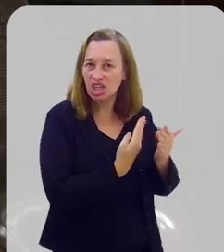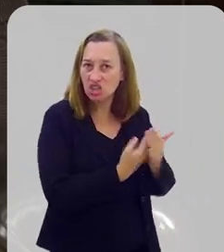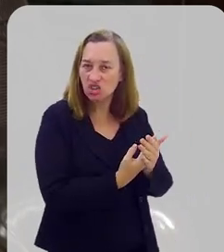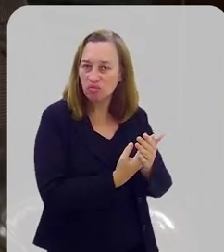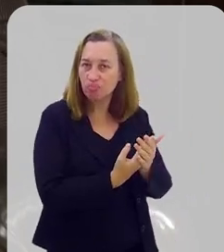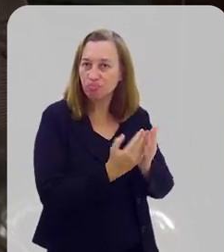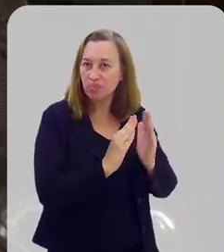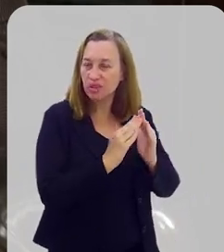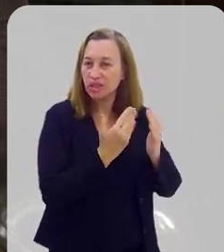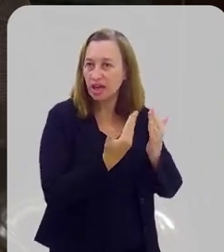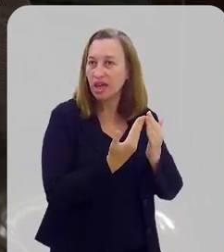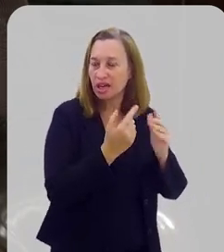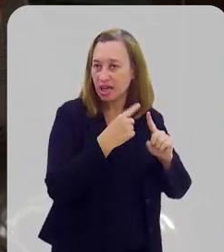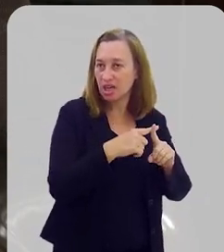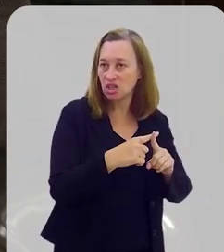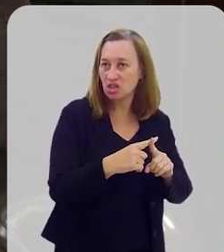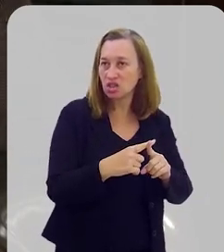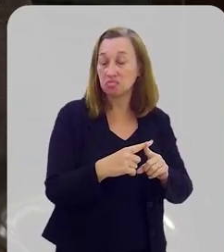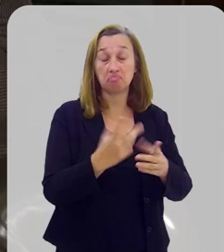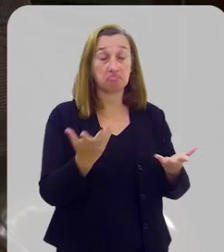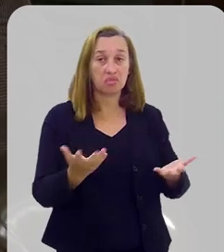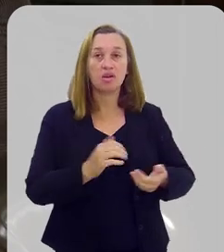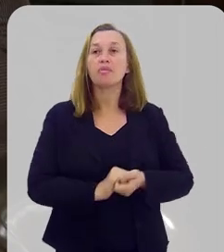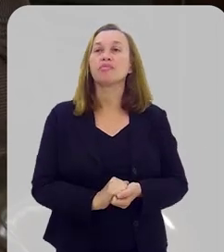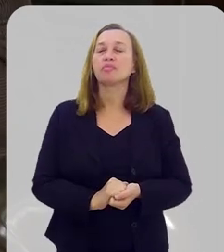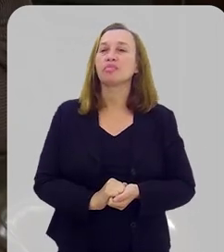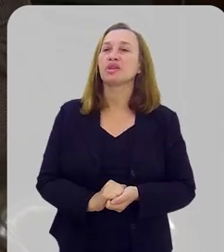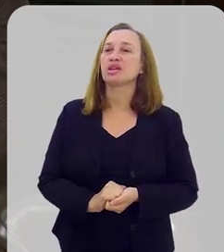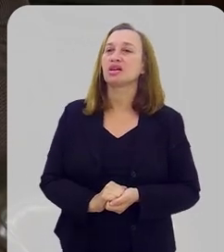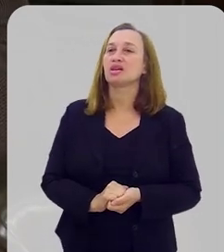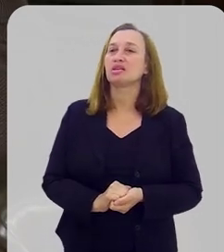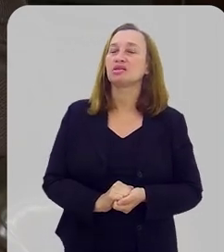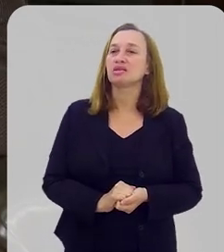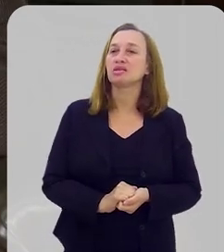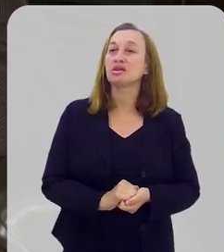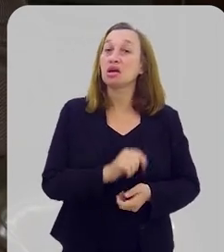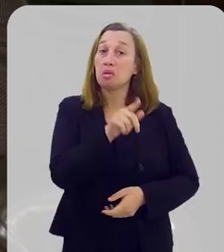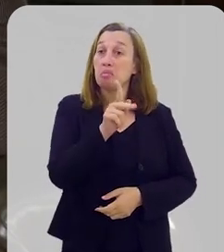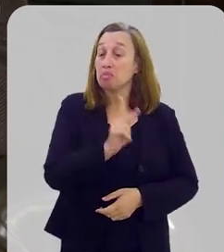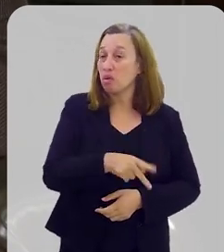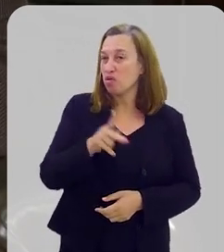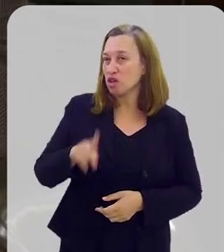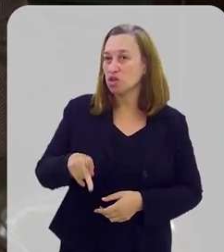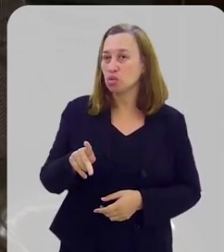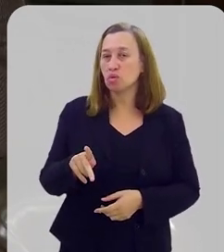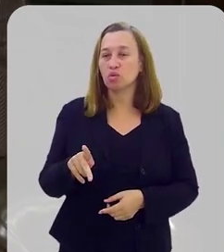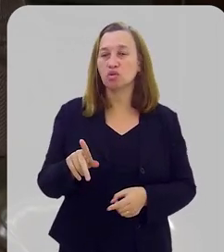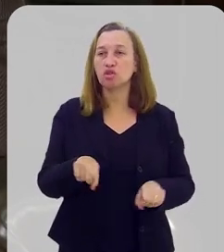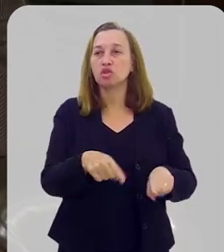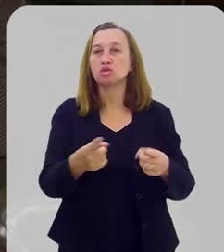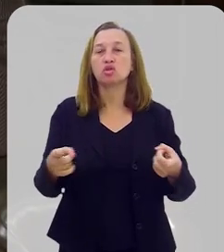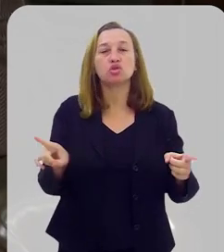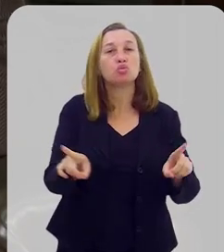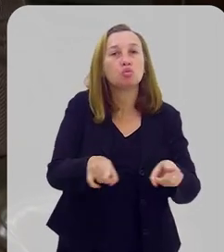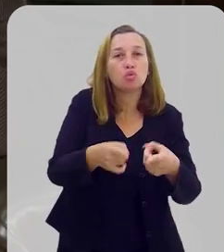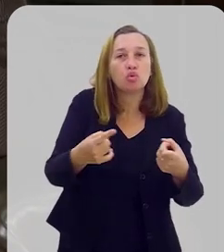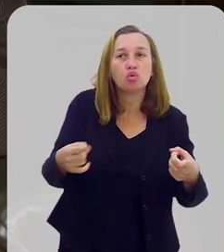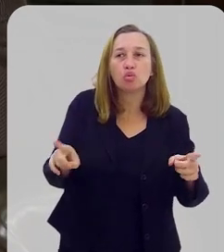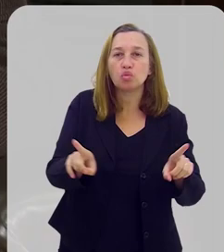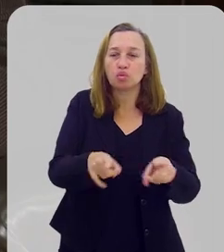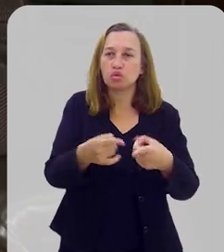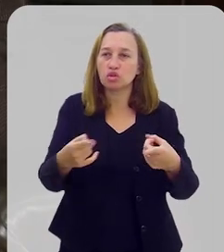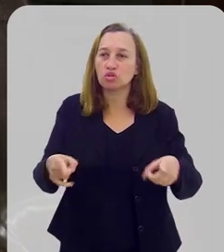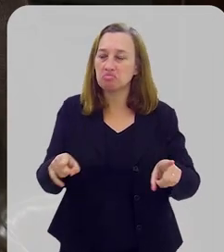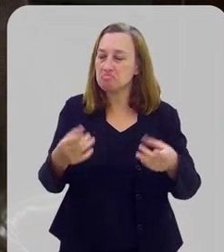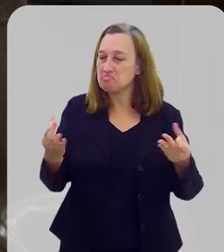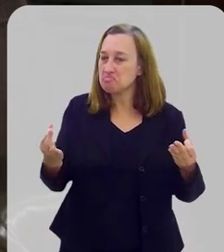a ver que o cara é bom os seus dotes musicais é claro ele se torna professor de música ele se torna